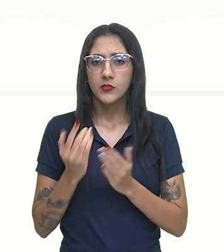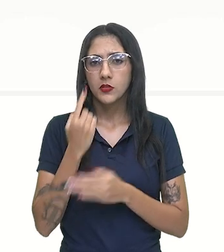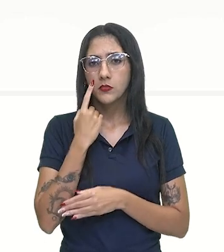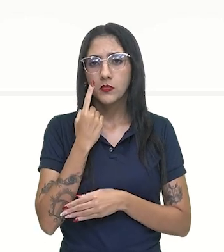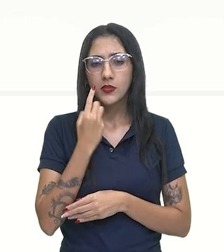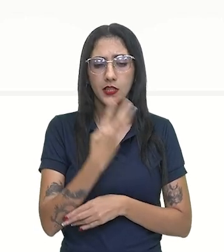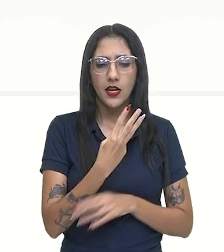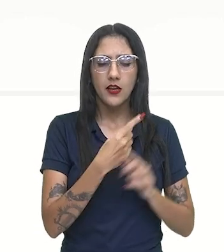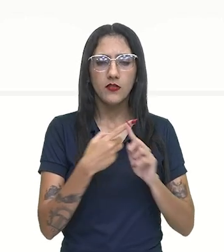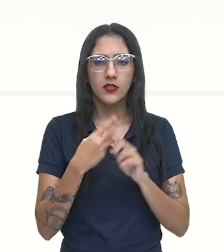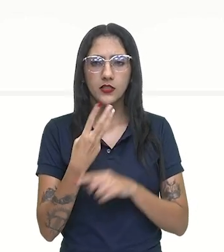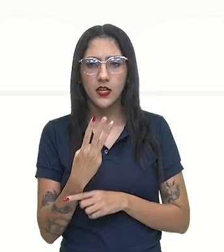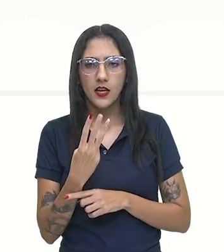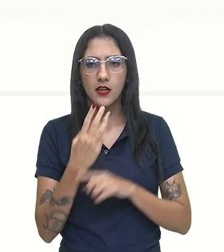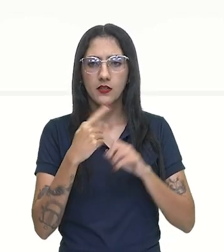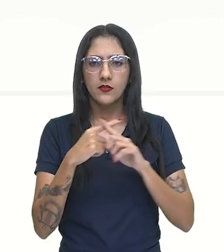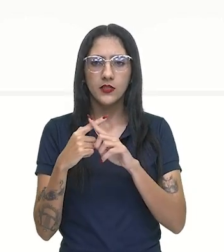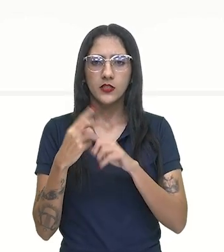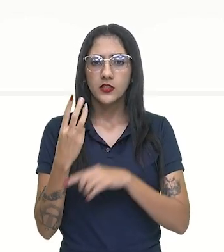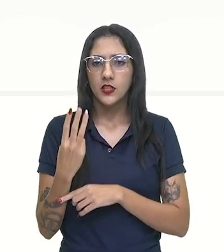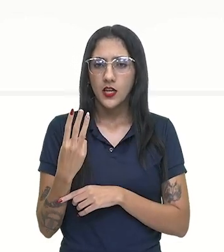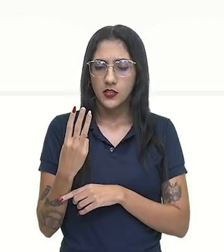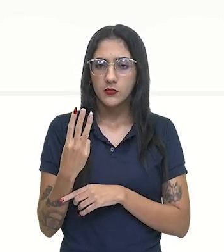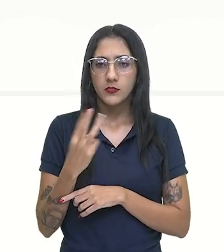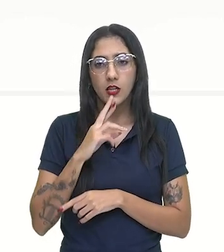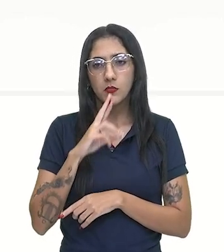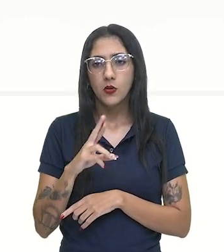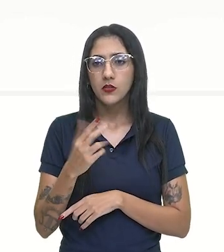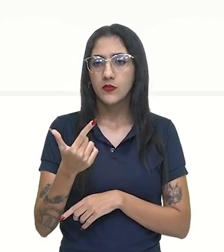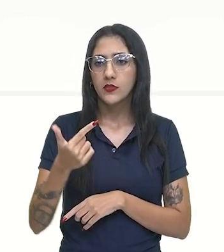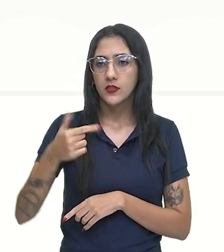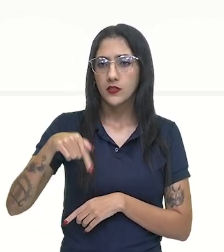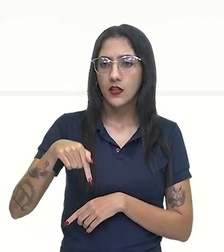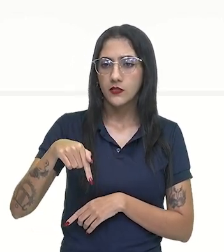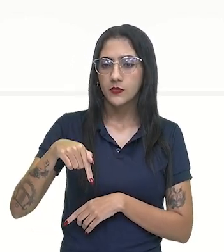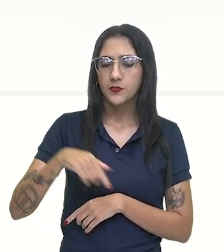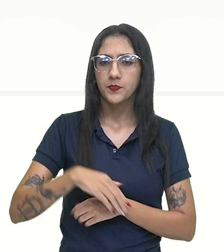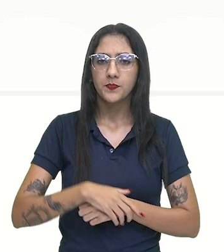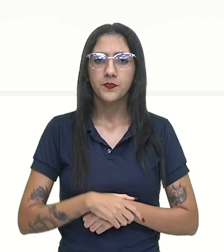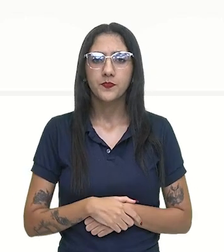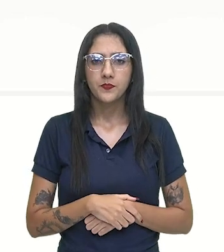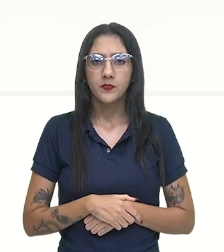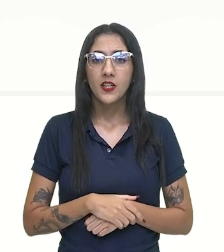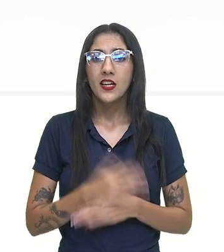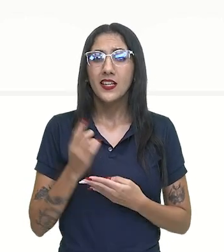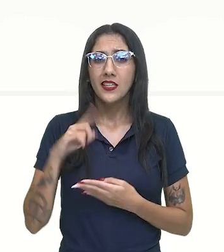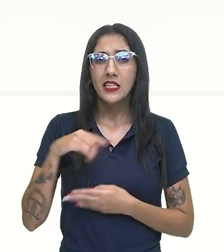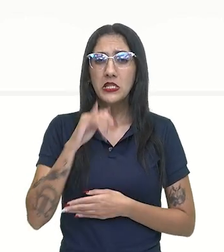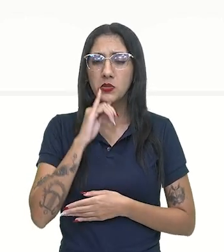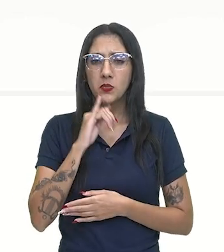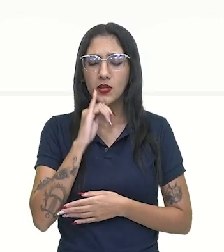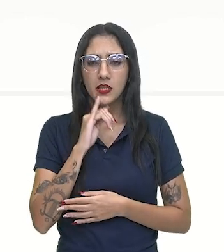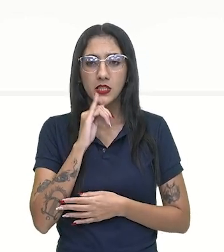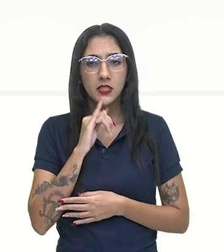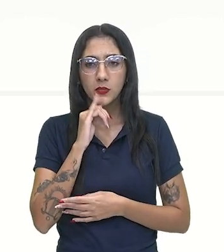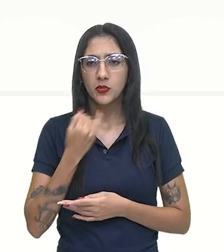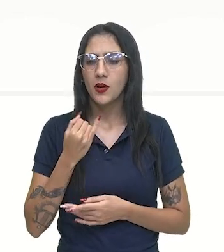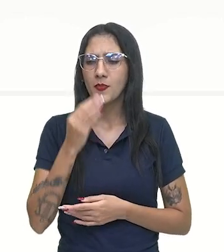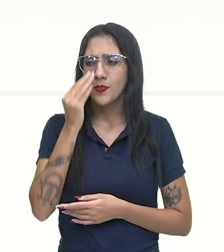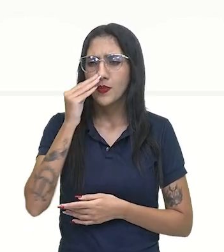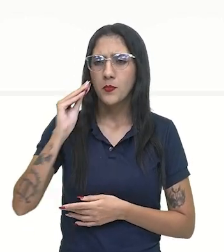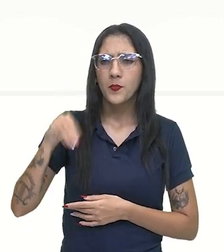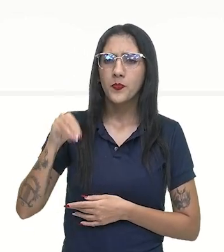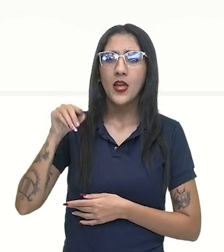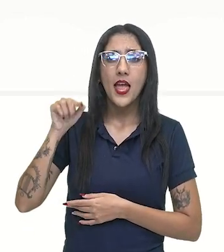vezes 3 vezes 3, né? Que daria 27. Isso ignorando, tá?